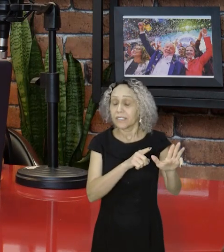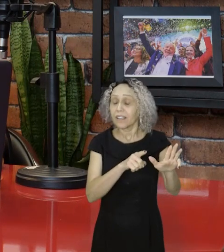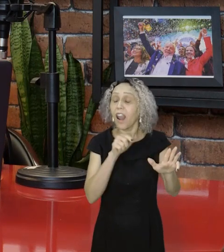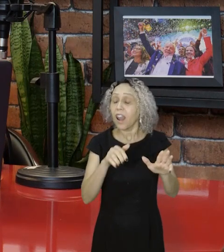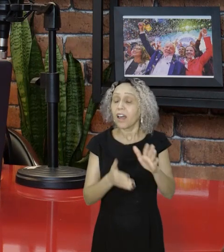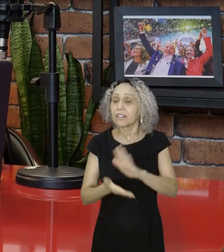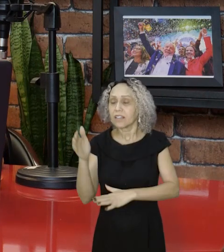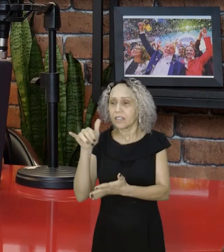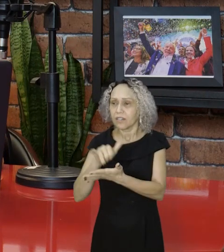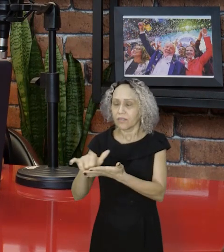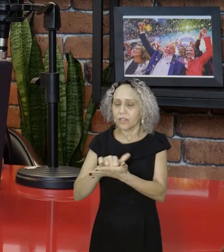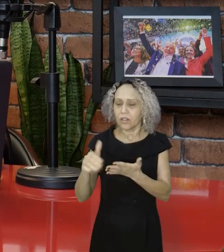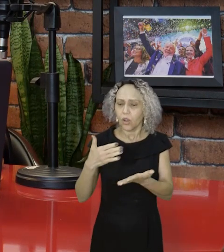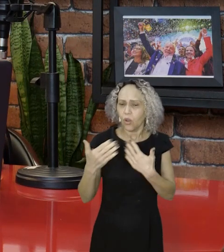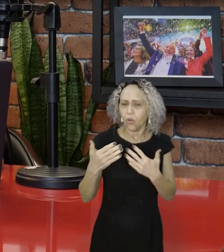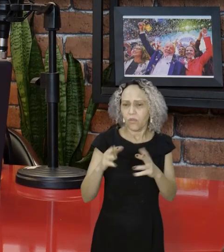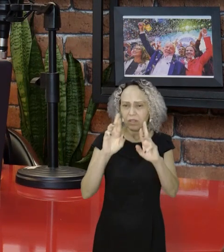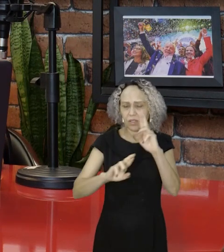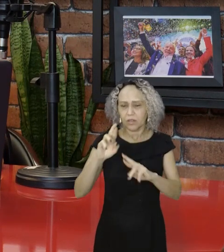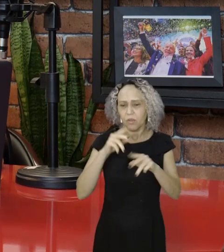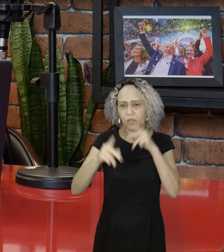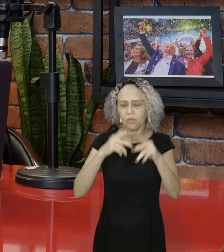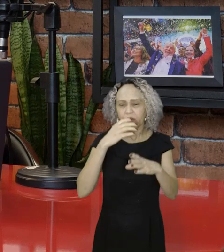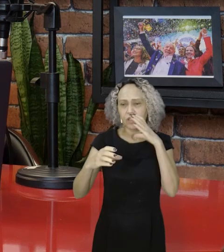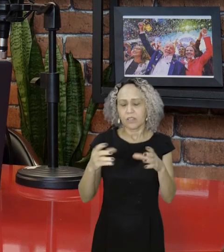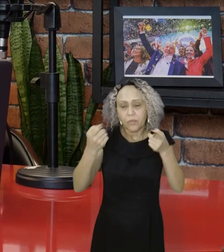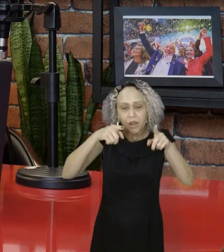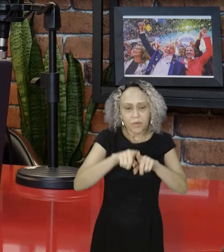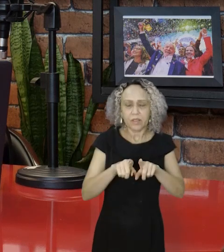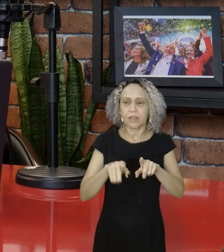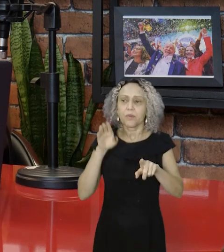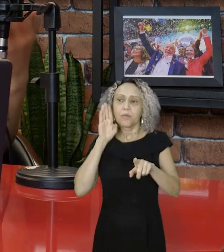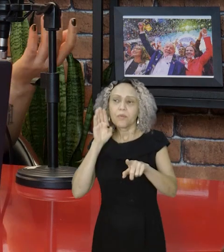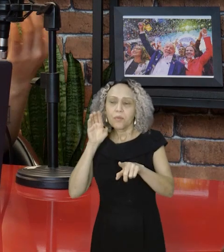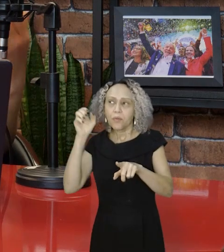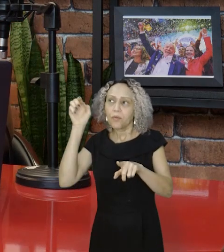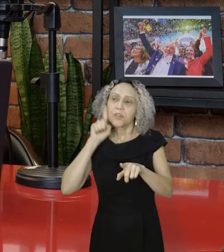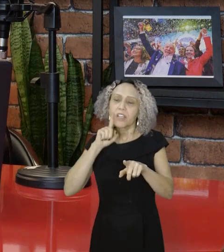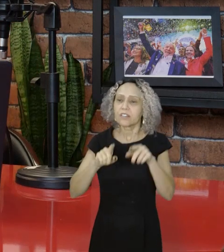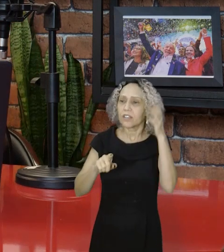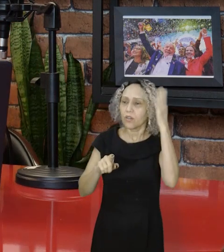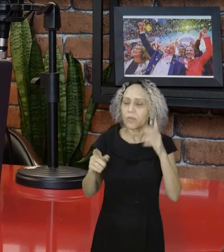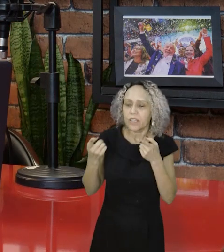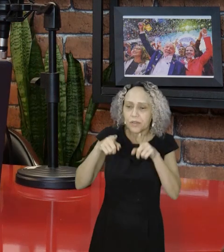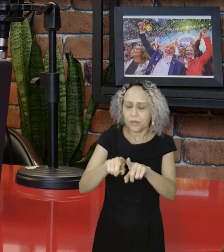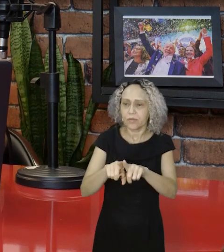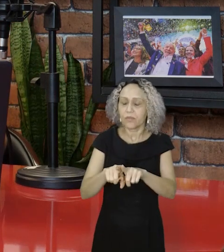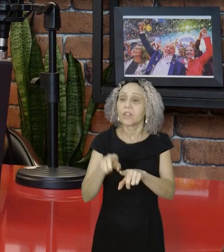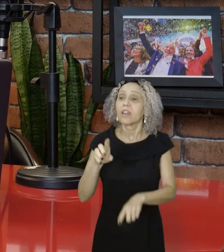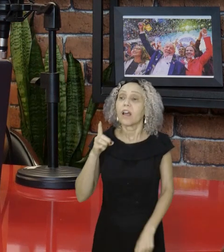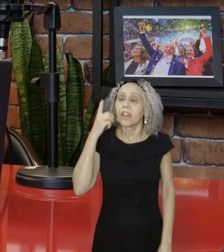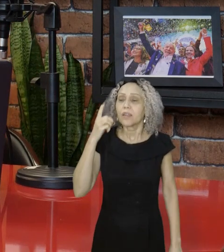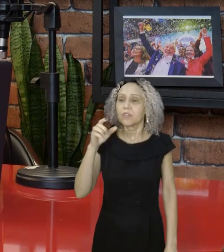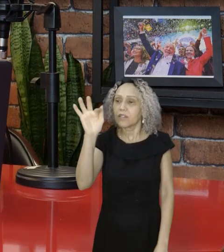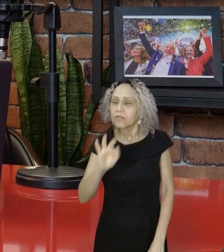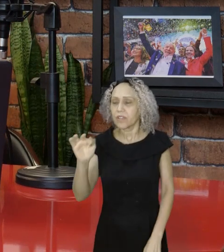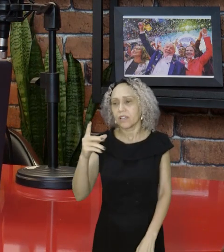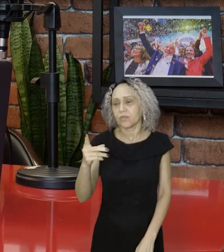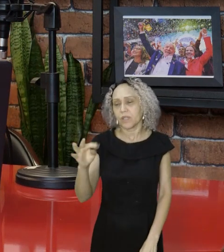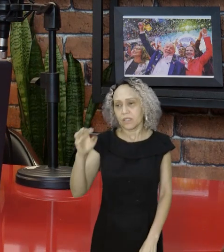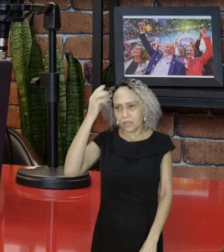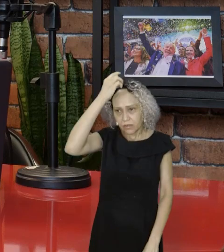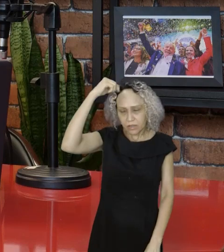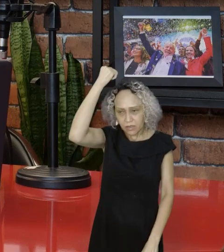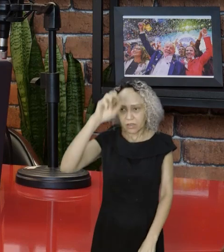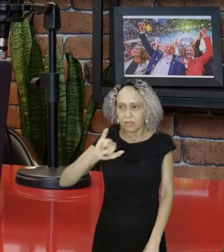viagem a Nova York e conversou com a Rede Povo de Comunicação sobre essa parceria entre Brasil e Estados Unidos foi a deputada federal pelo